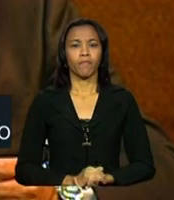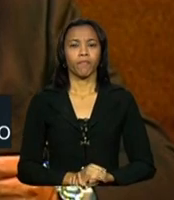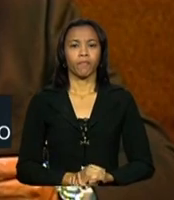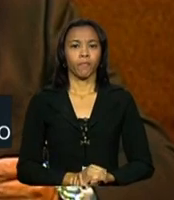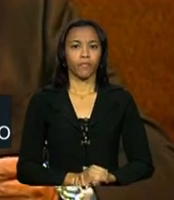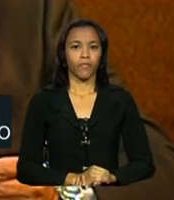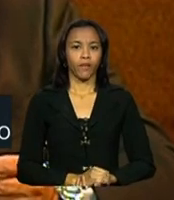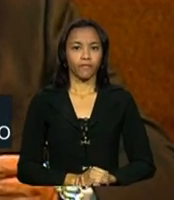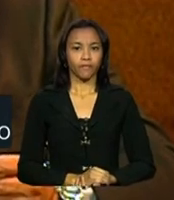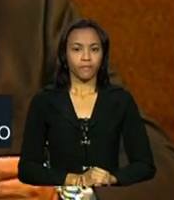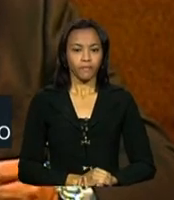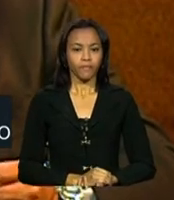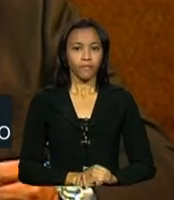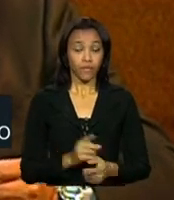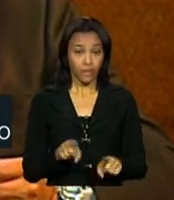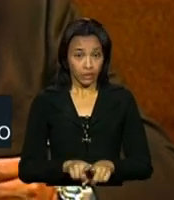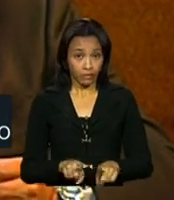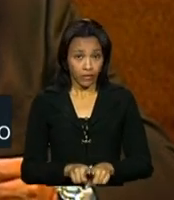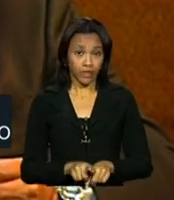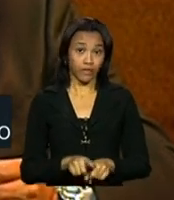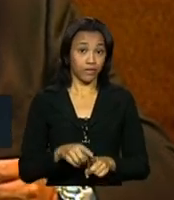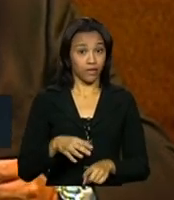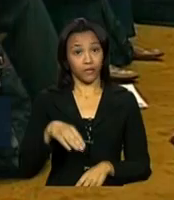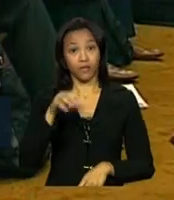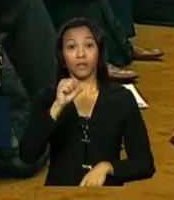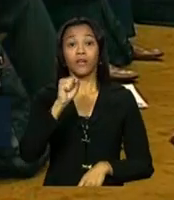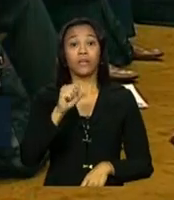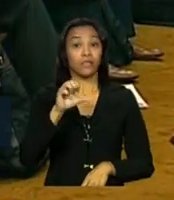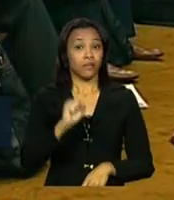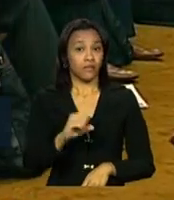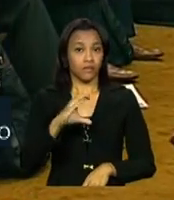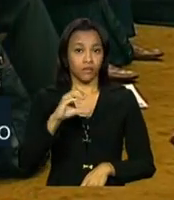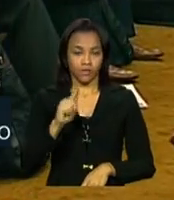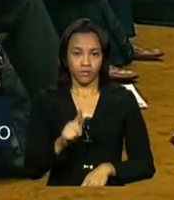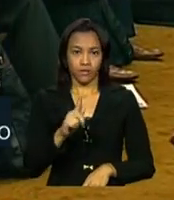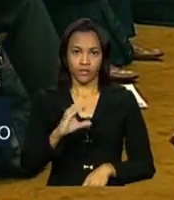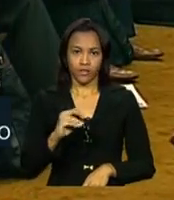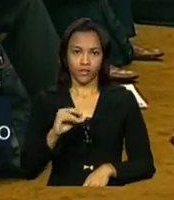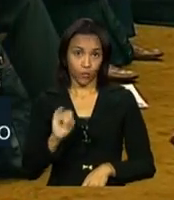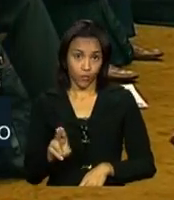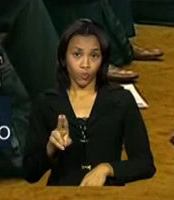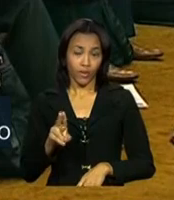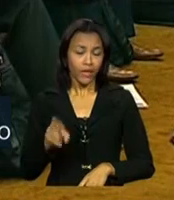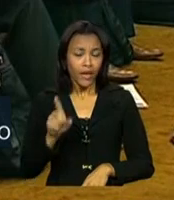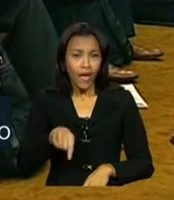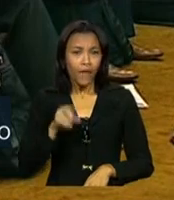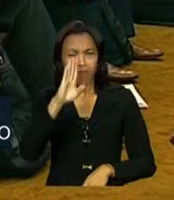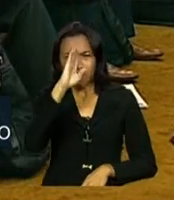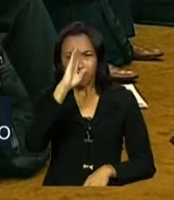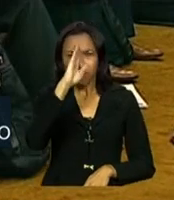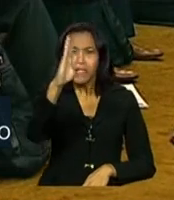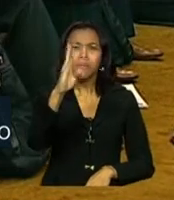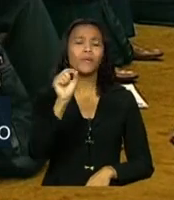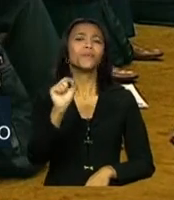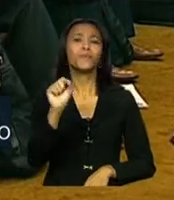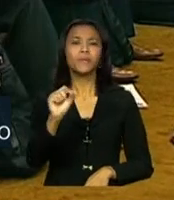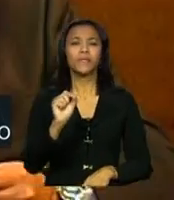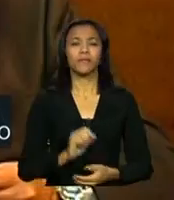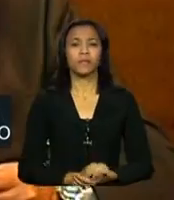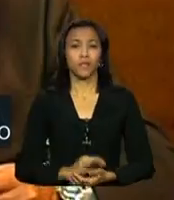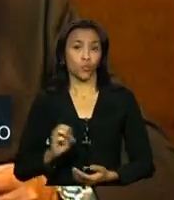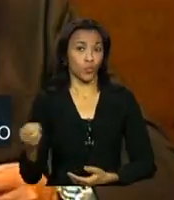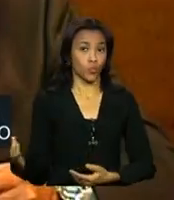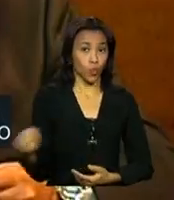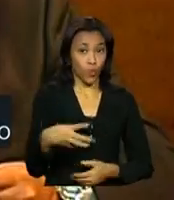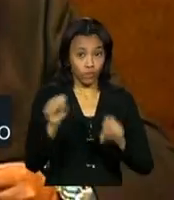audit Office o equivalente da CGU exerce um papel fundamental na implementação do novo